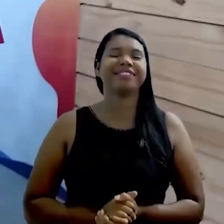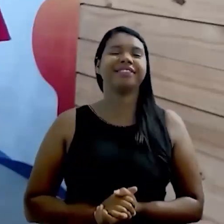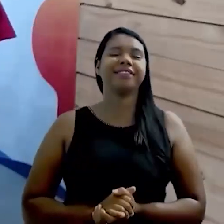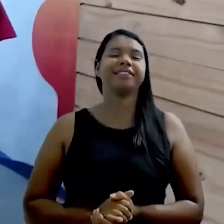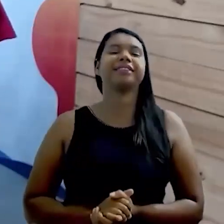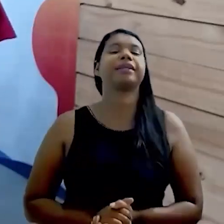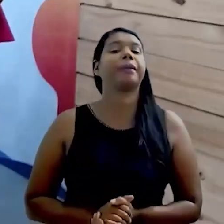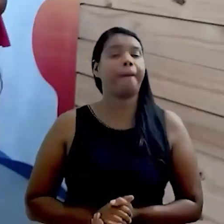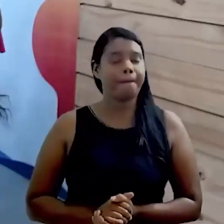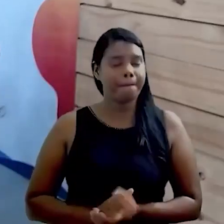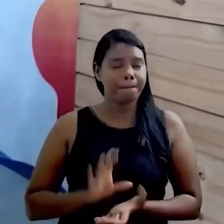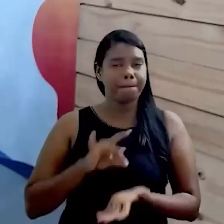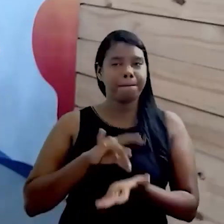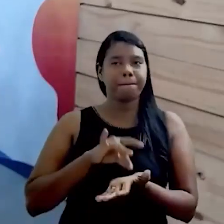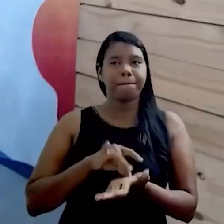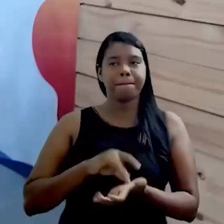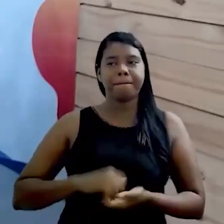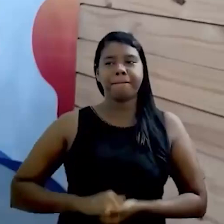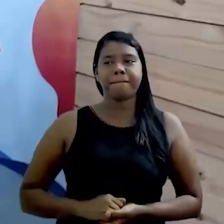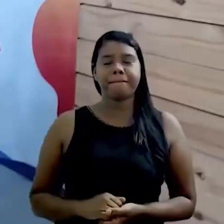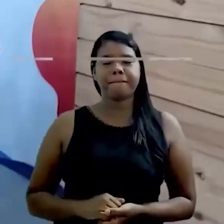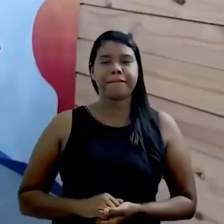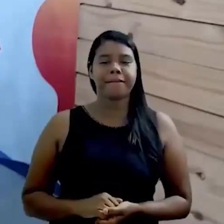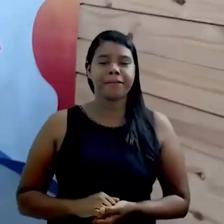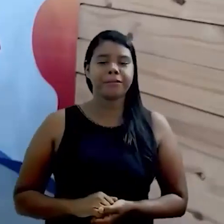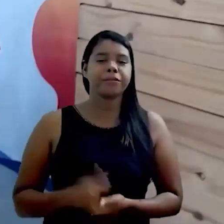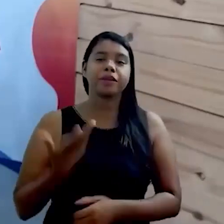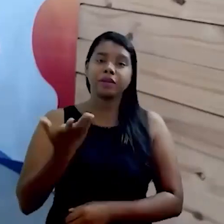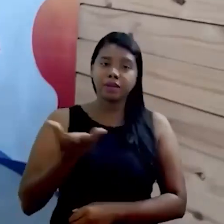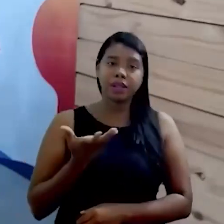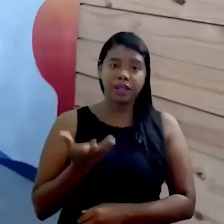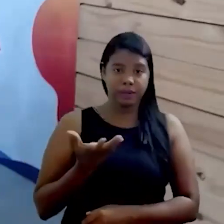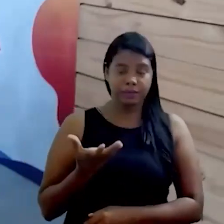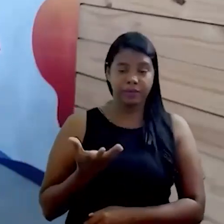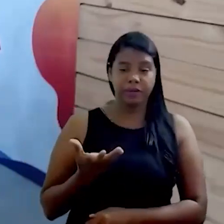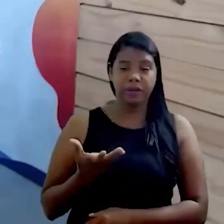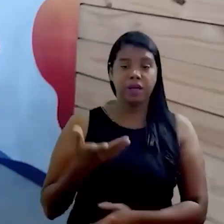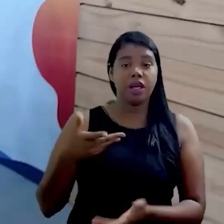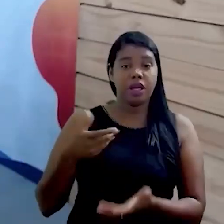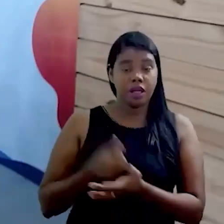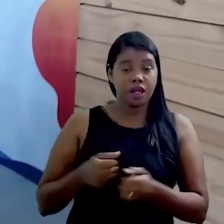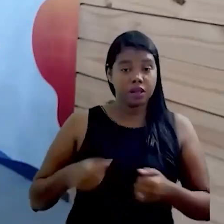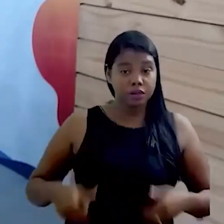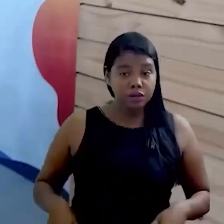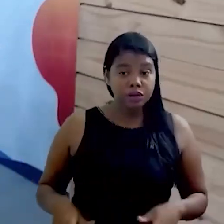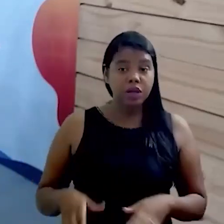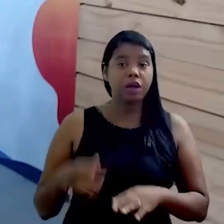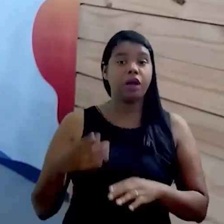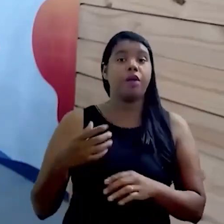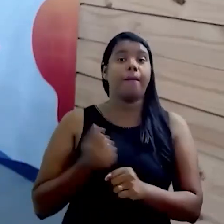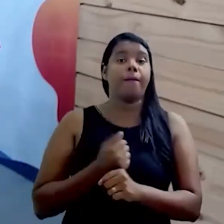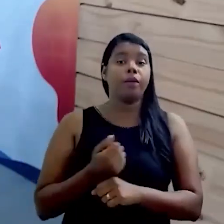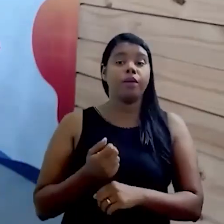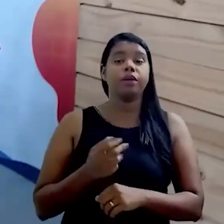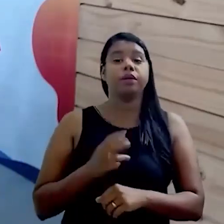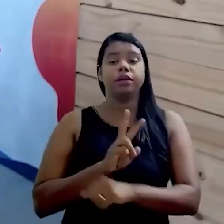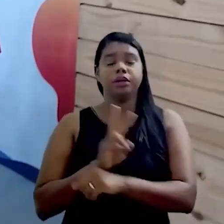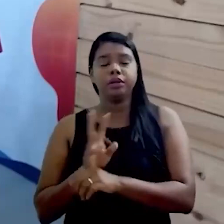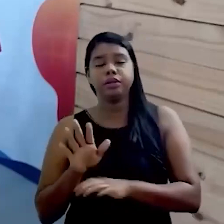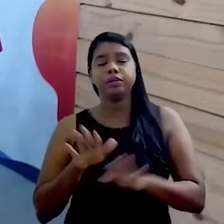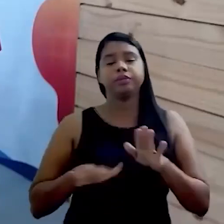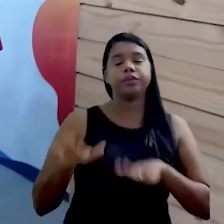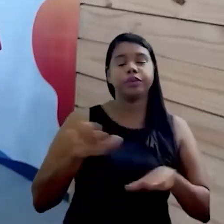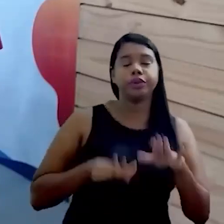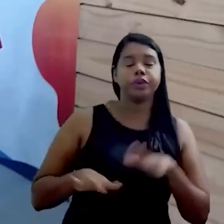mesmo. Pois é, então a gente tá querendo consumir. A gente passou por anos de restrições, mas a gente tem um